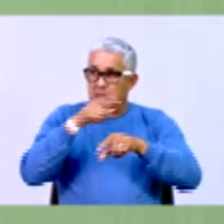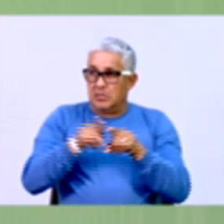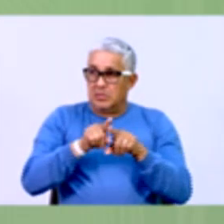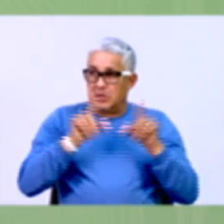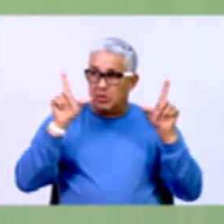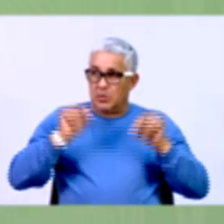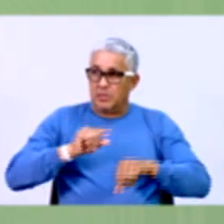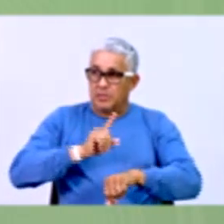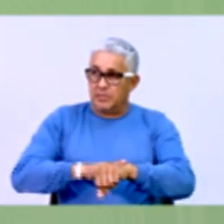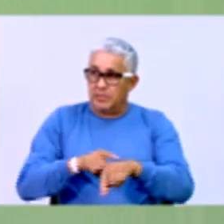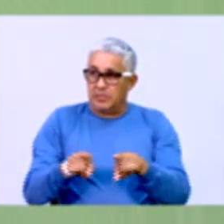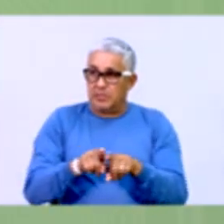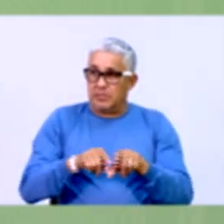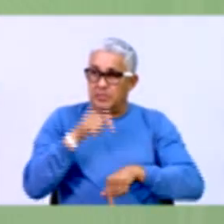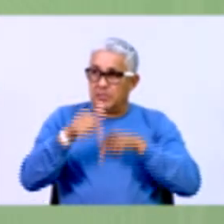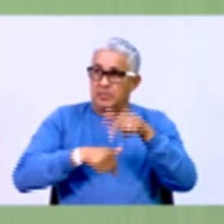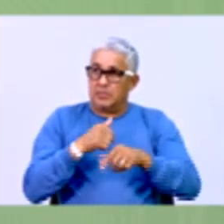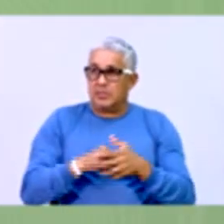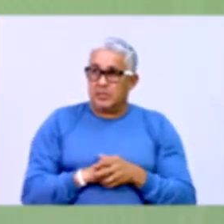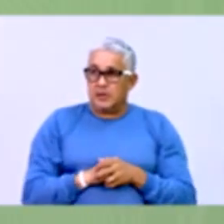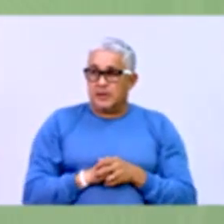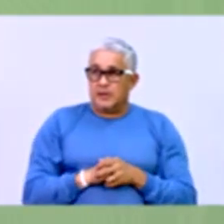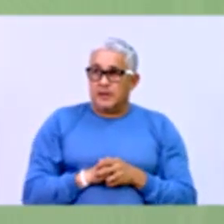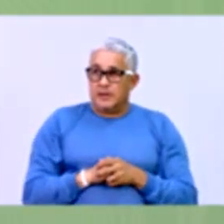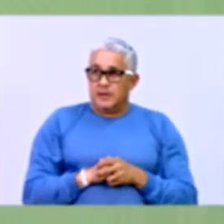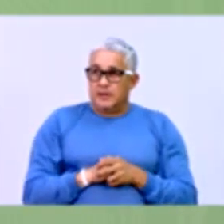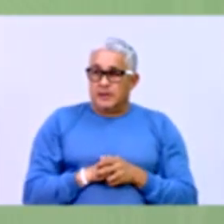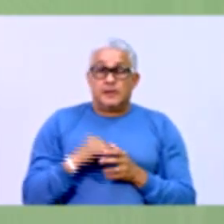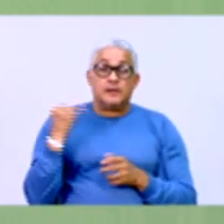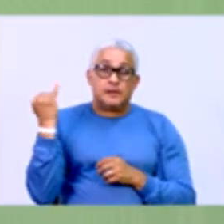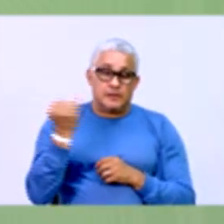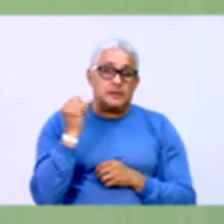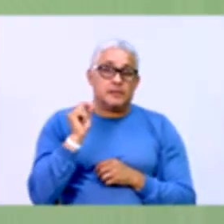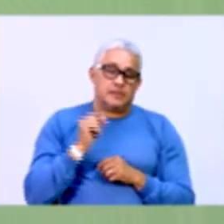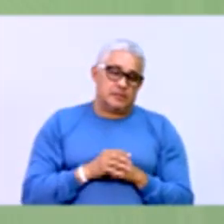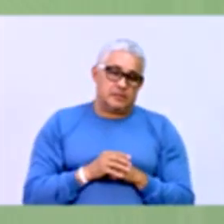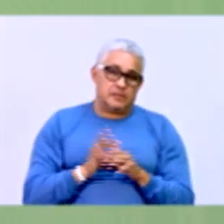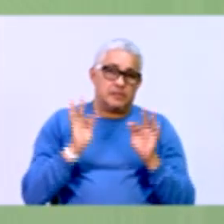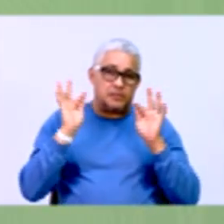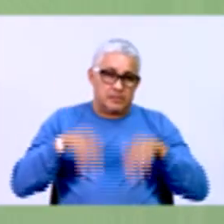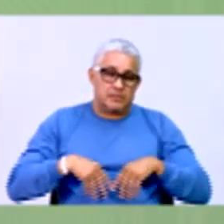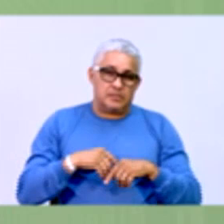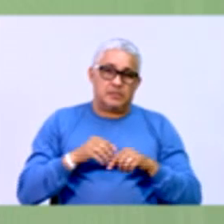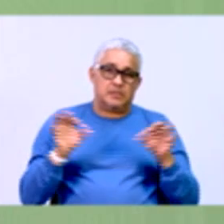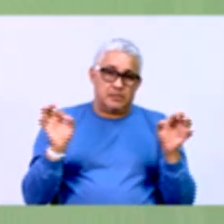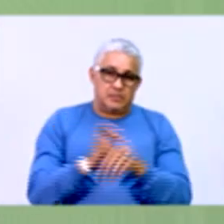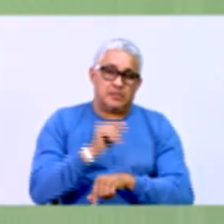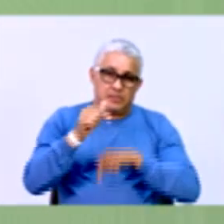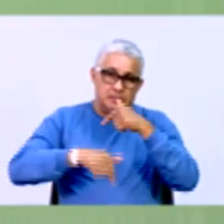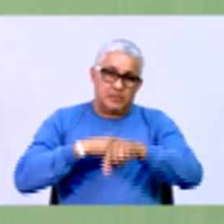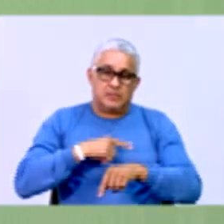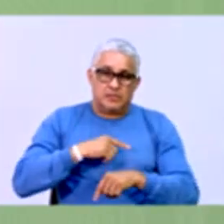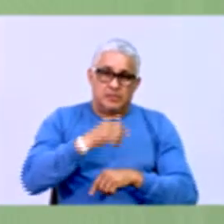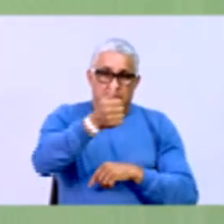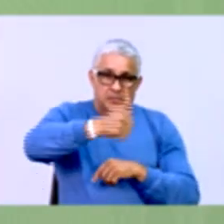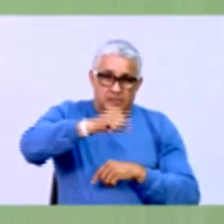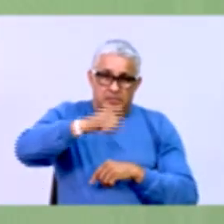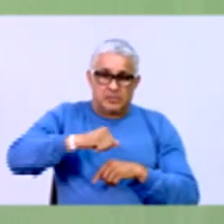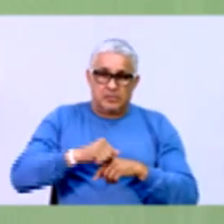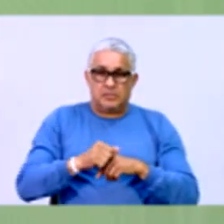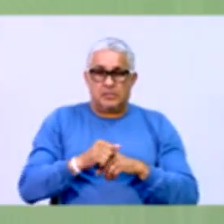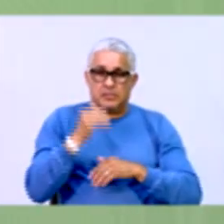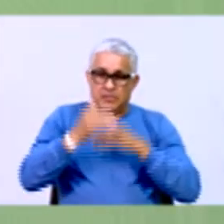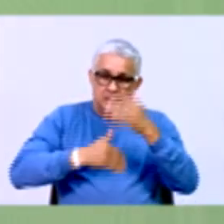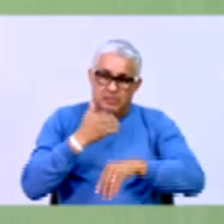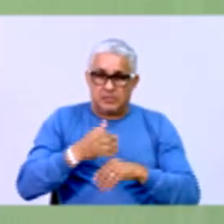futuras. A gente falou sobre isso. É muito importante que, após a conclusão do trabalho, haja uma avaliação do desempenho da equipe